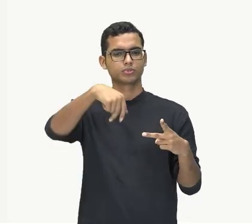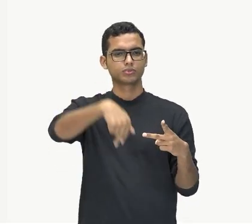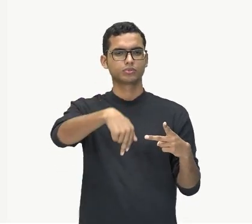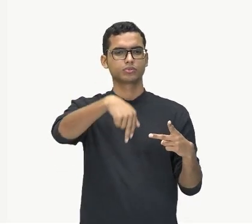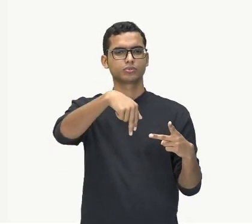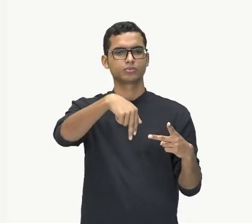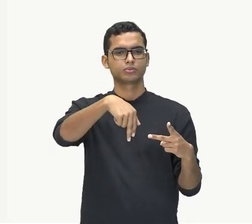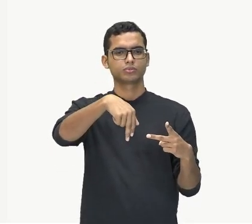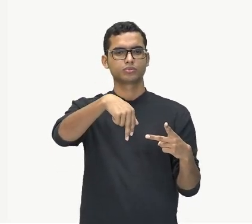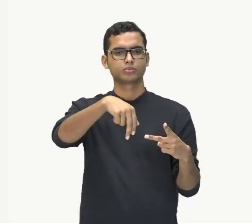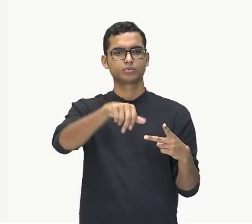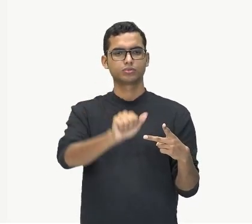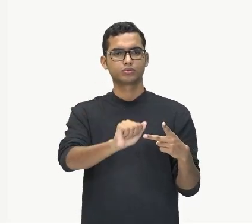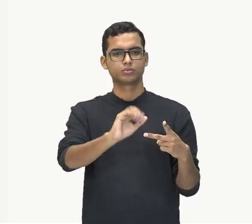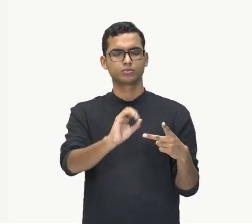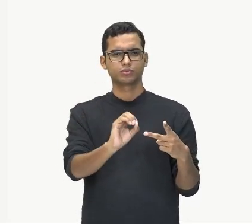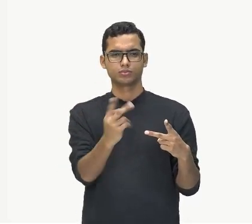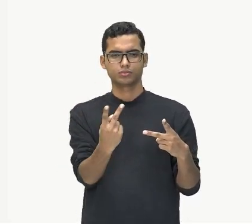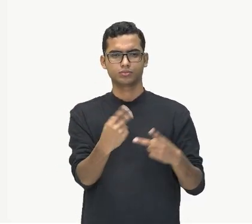quando